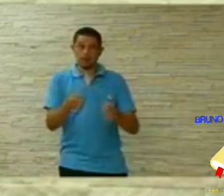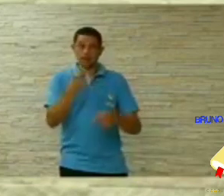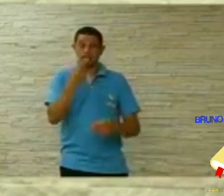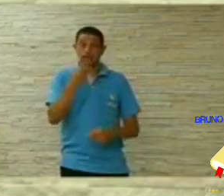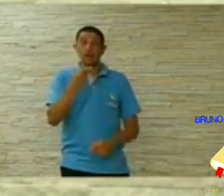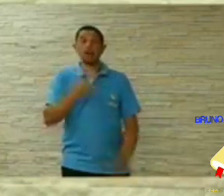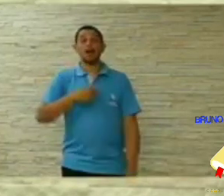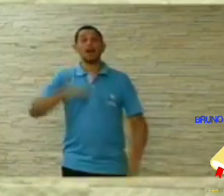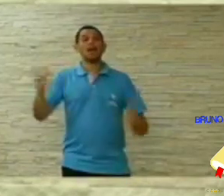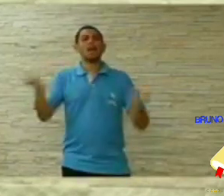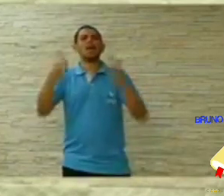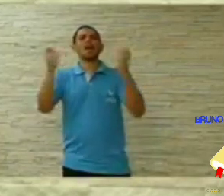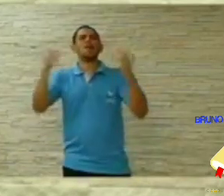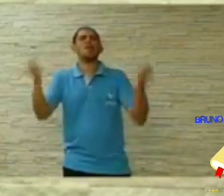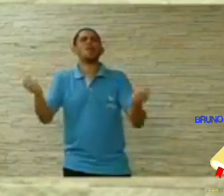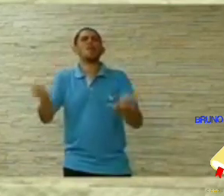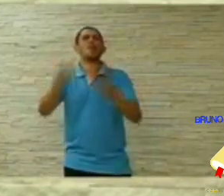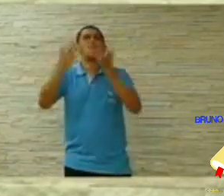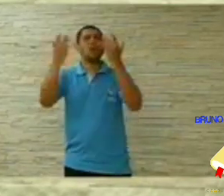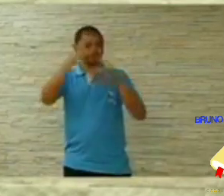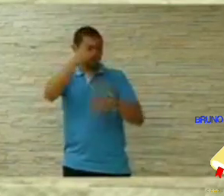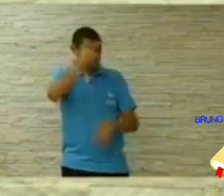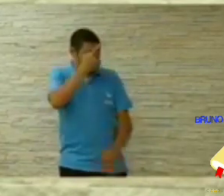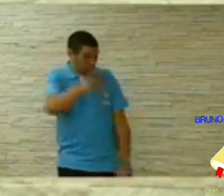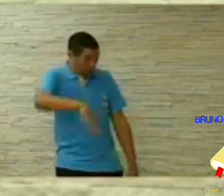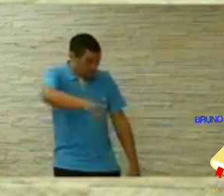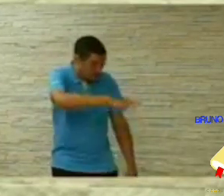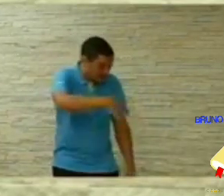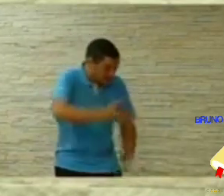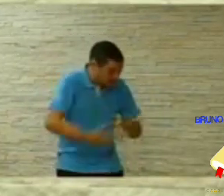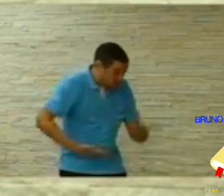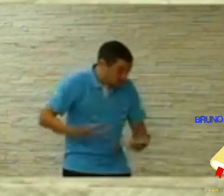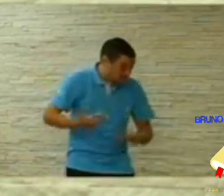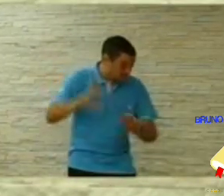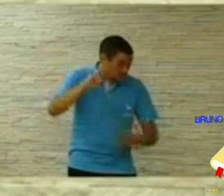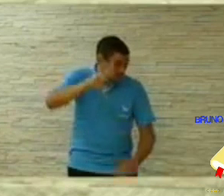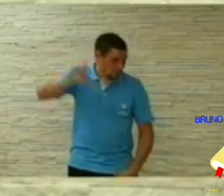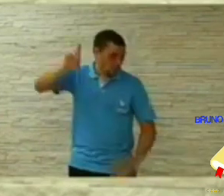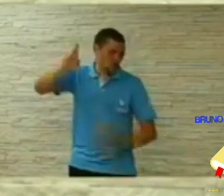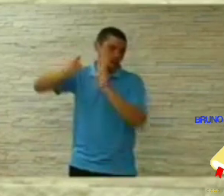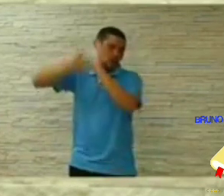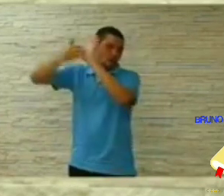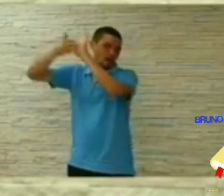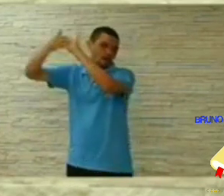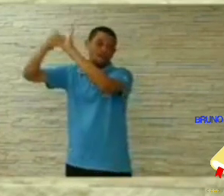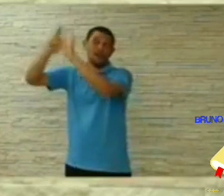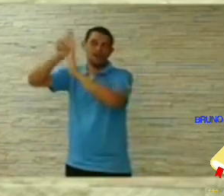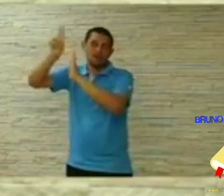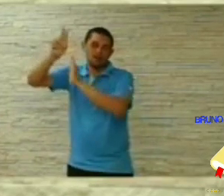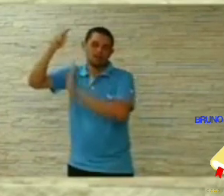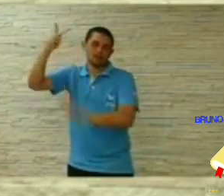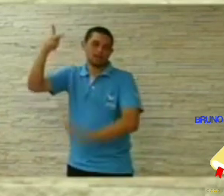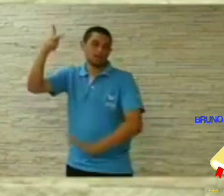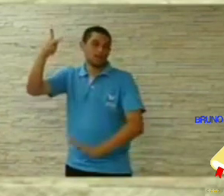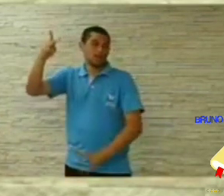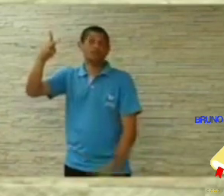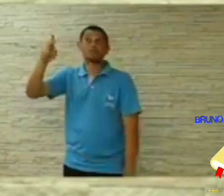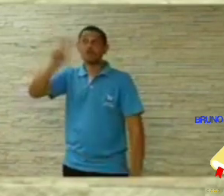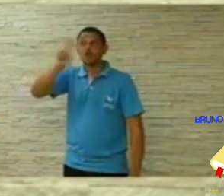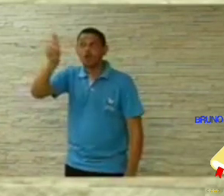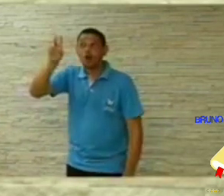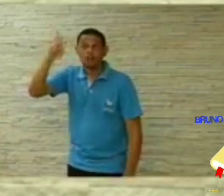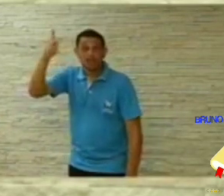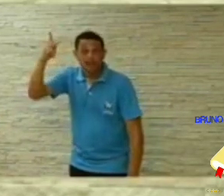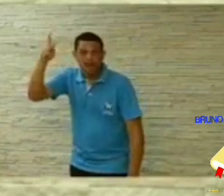Aleluia! Louvai, servos do Senhor, louvai o nome do Senhor. Bendito seja o nome